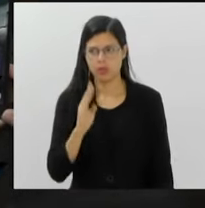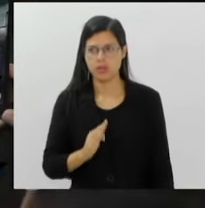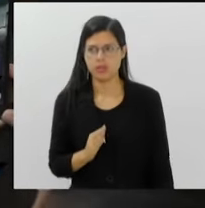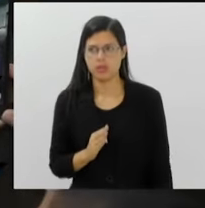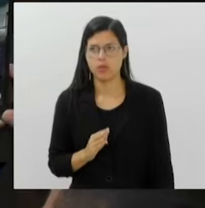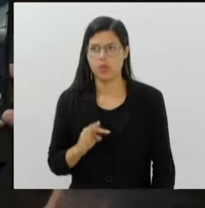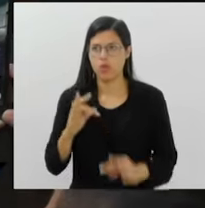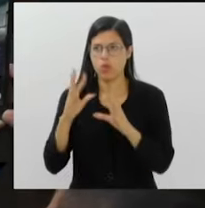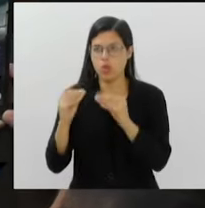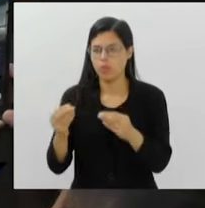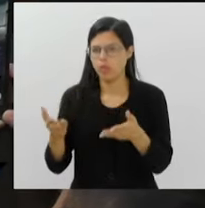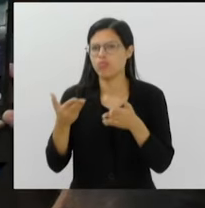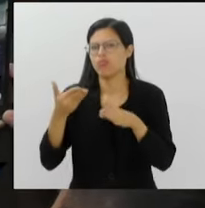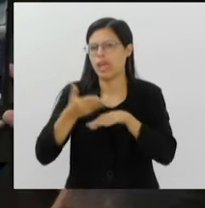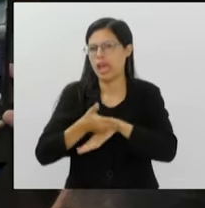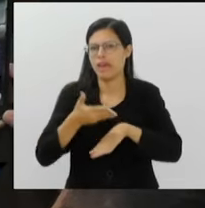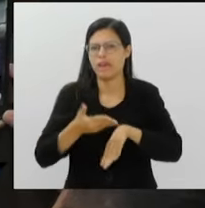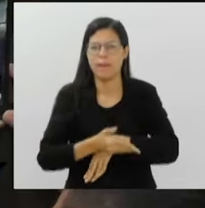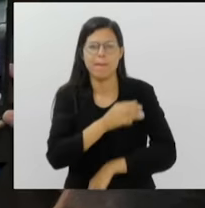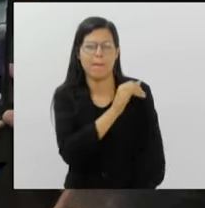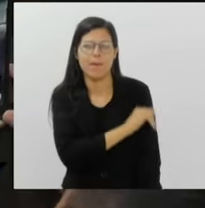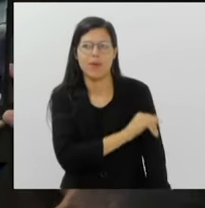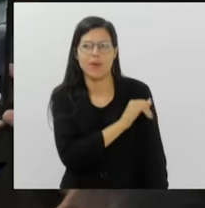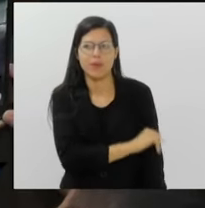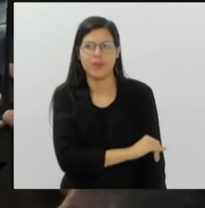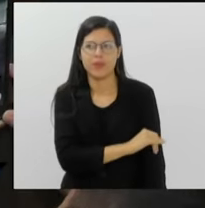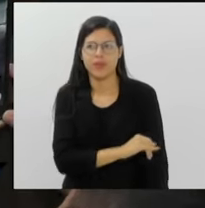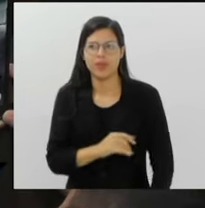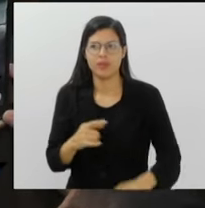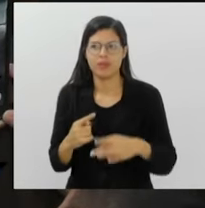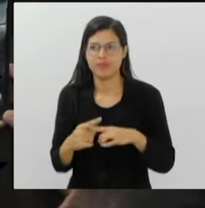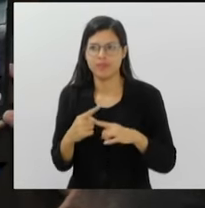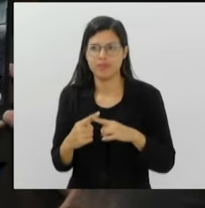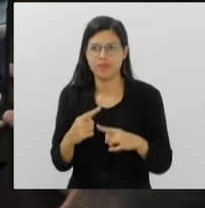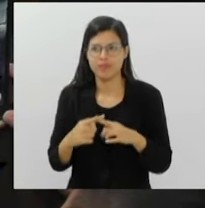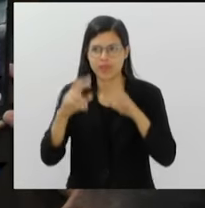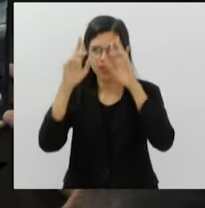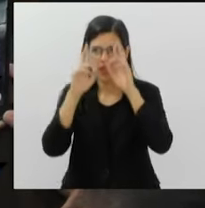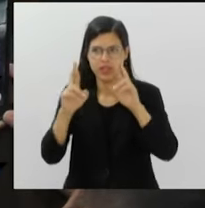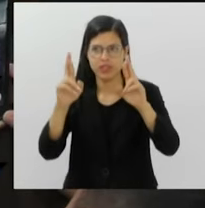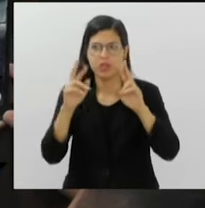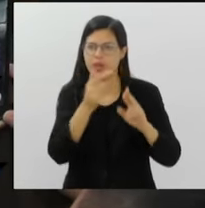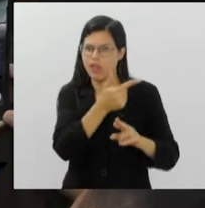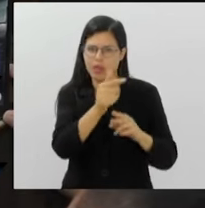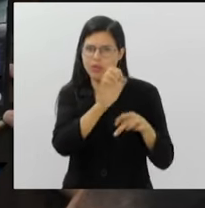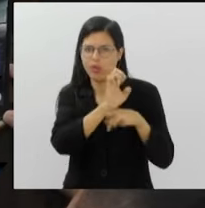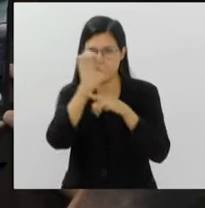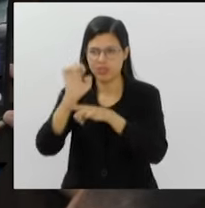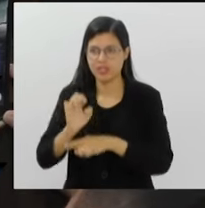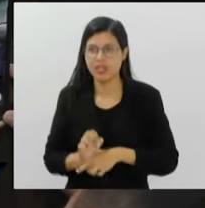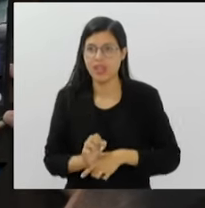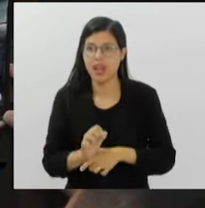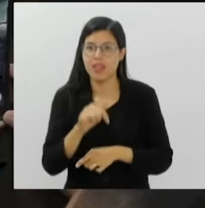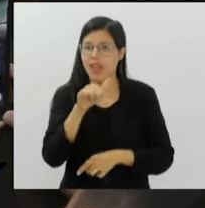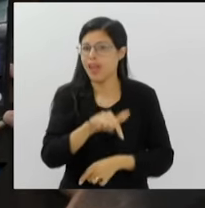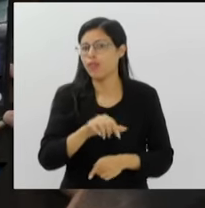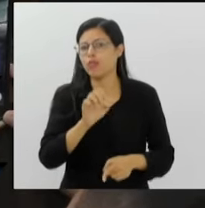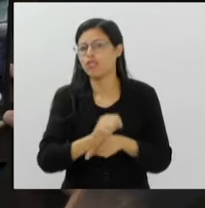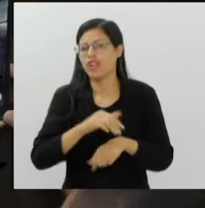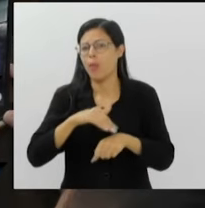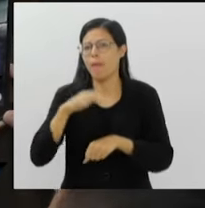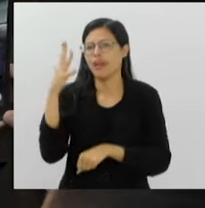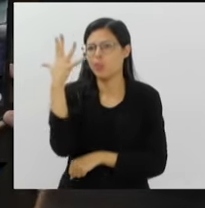quer vir para o Rio, porque aqui reúne, com toda a permissão e respeito aos demais estados da federação, o estado mais bonito do